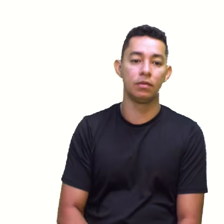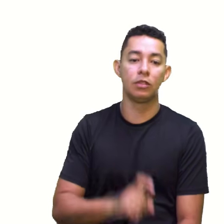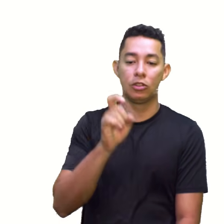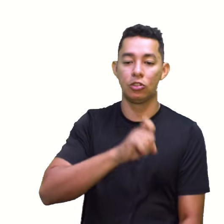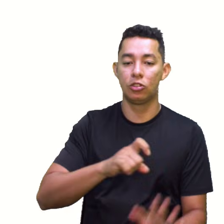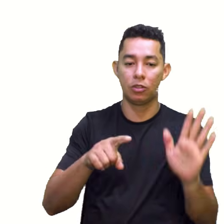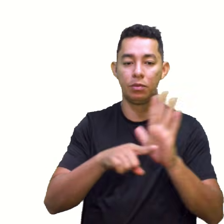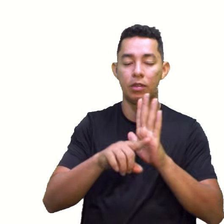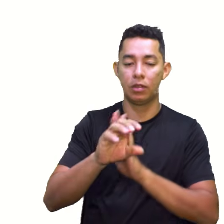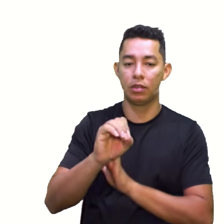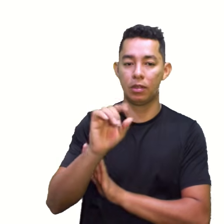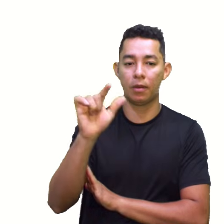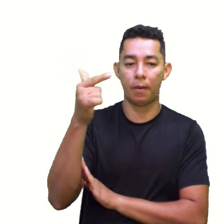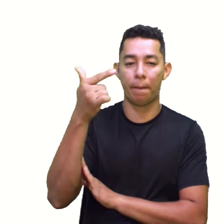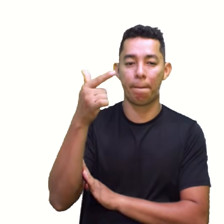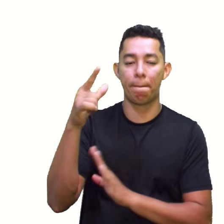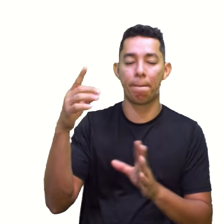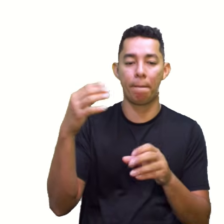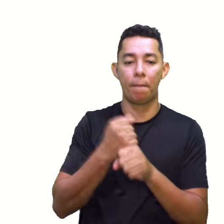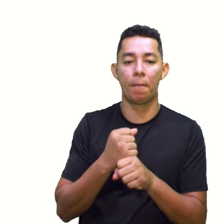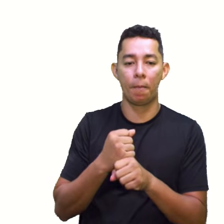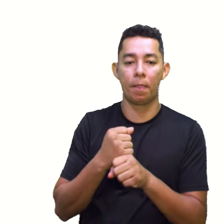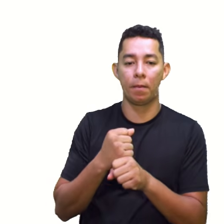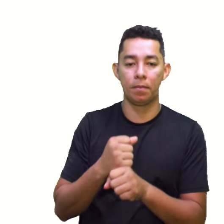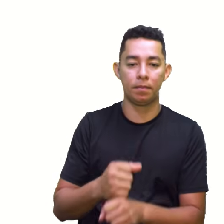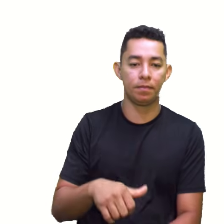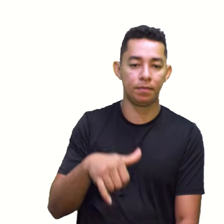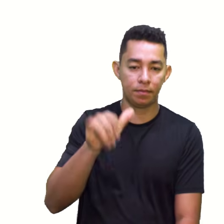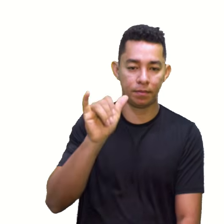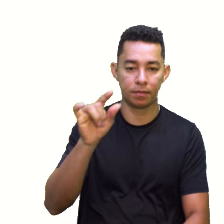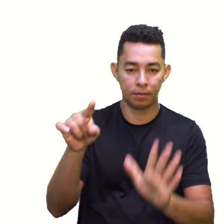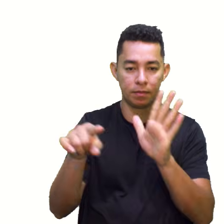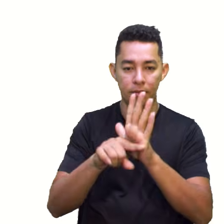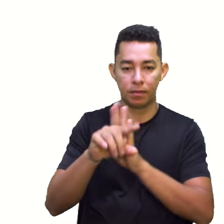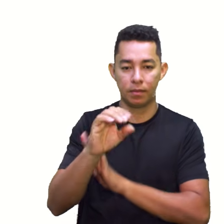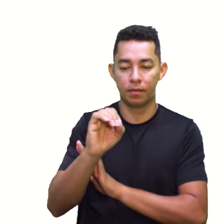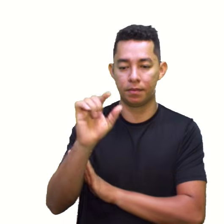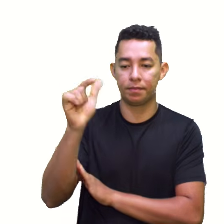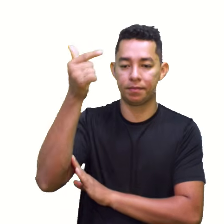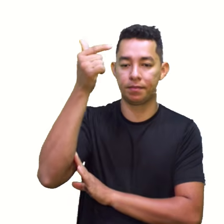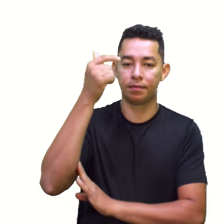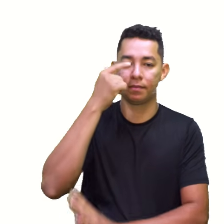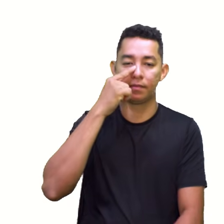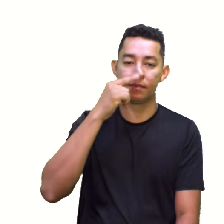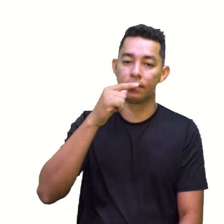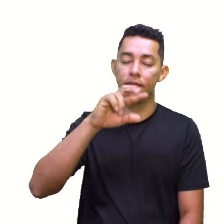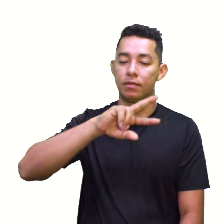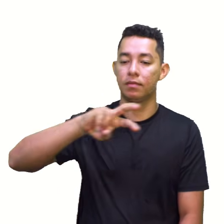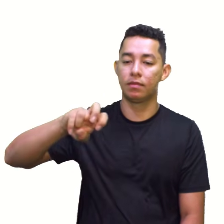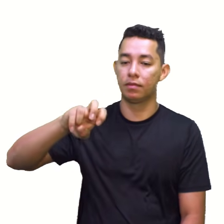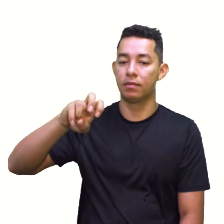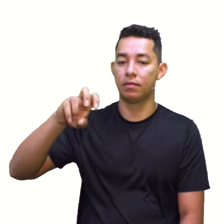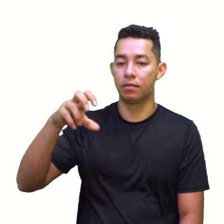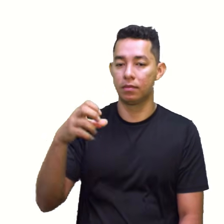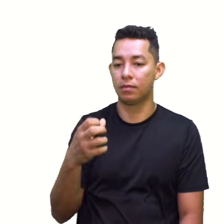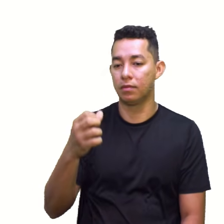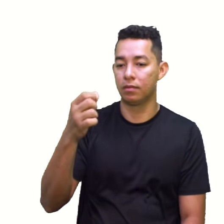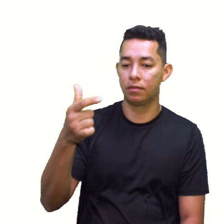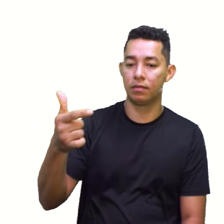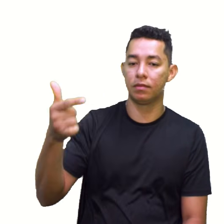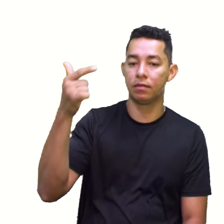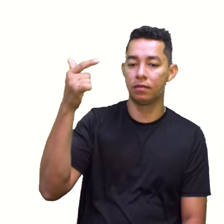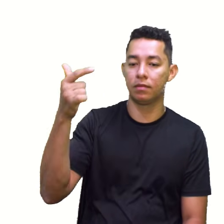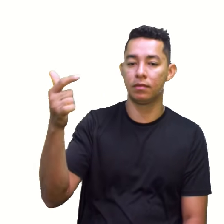menos 0 ao quadrado mais y menos 0 ao quadrado igual a 6 ao